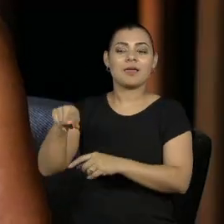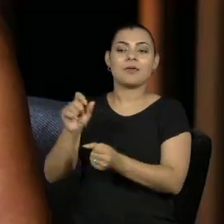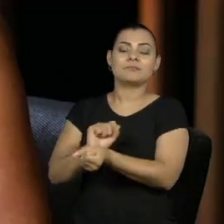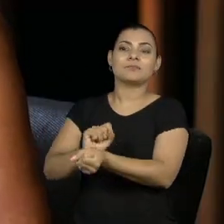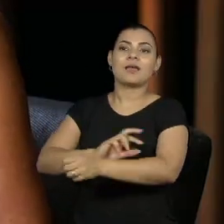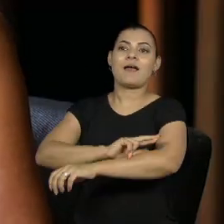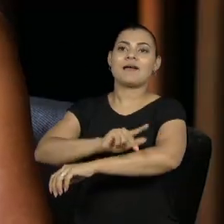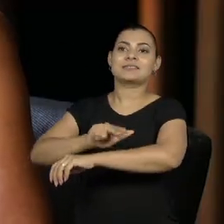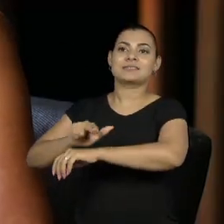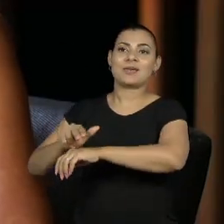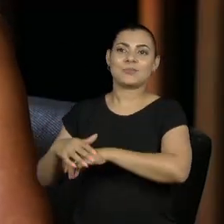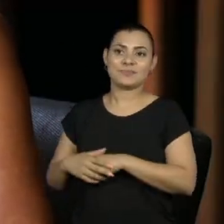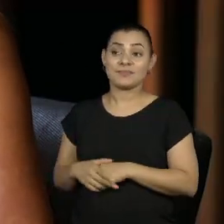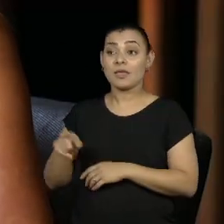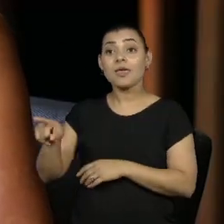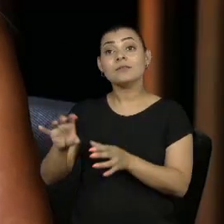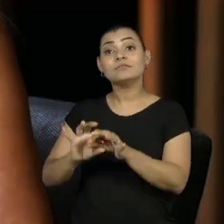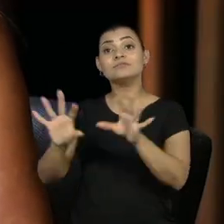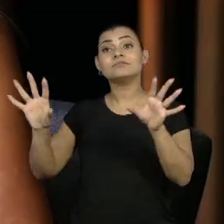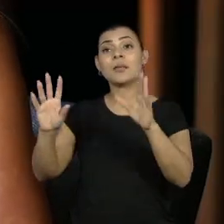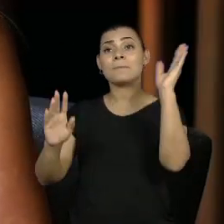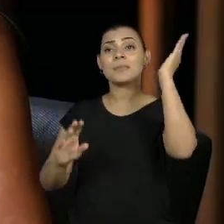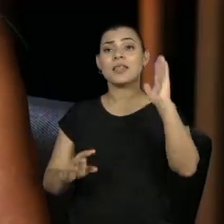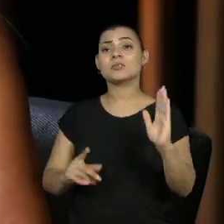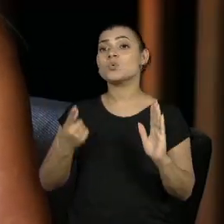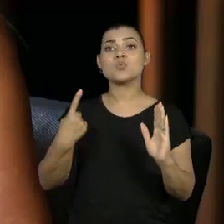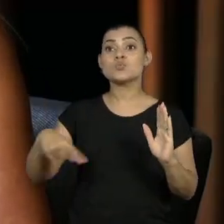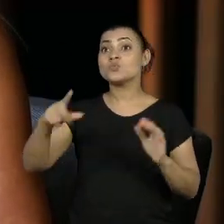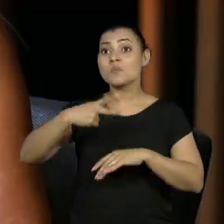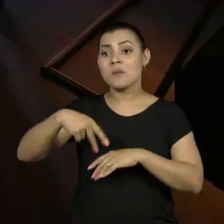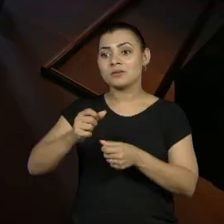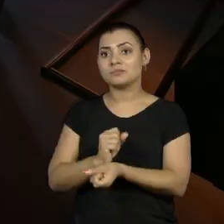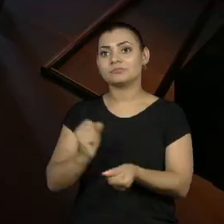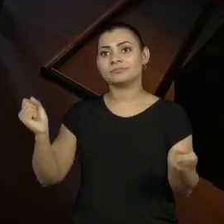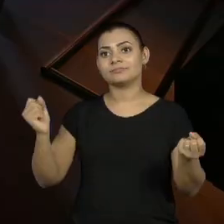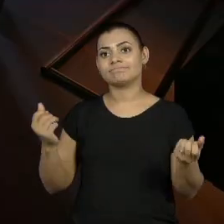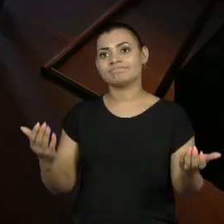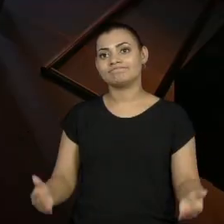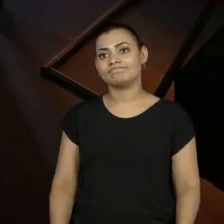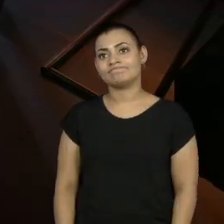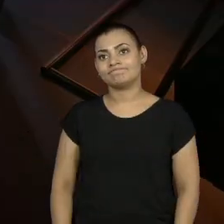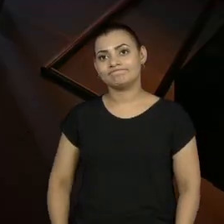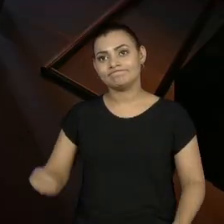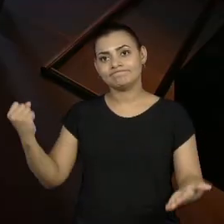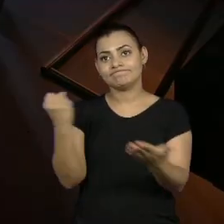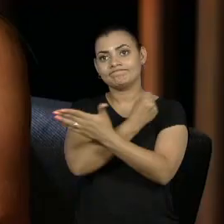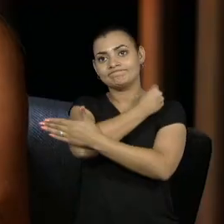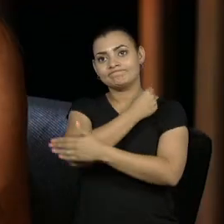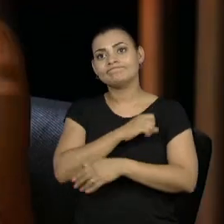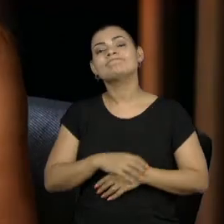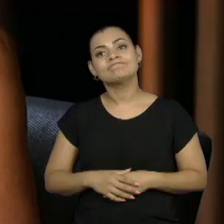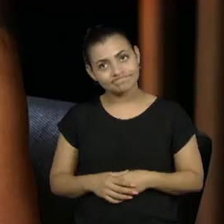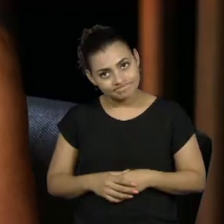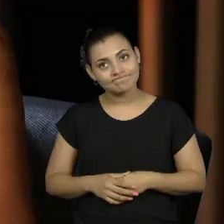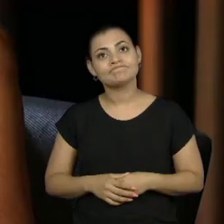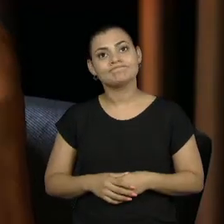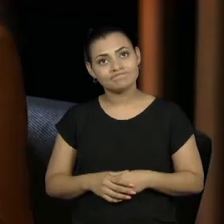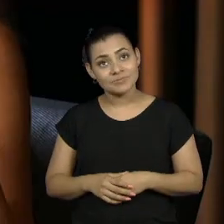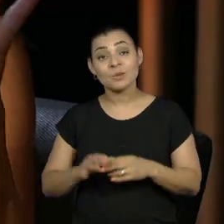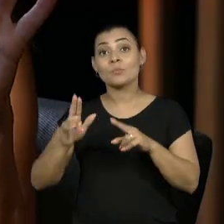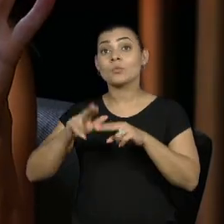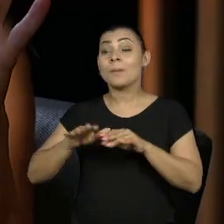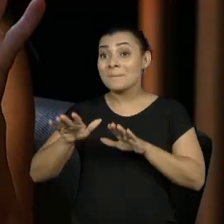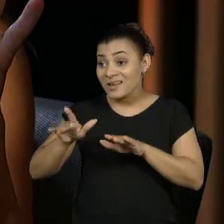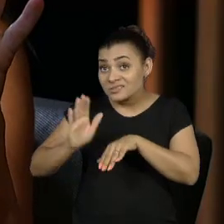a questão e ele permitiu que o Brasil fosse o último país a abolir a escravidão maio de 88 foi o ato mais